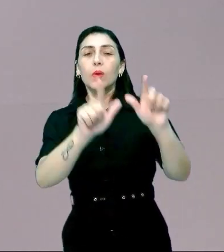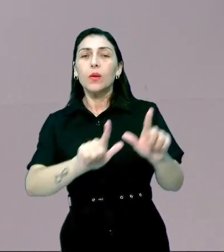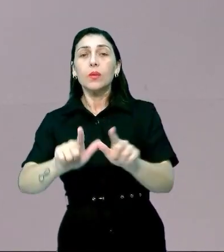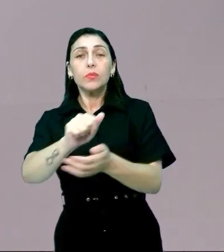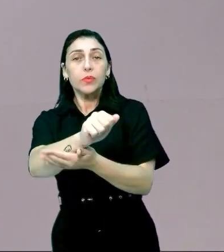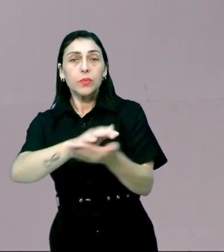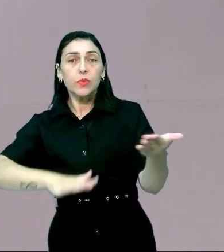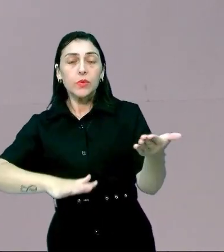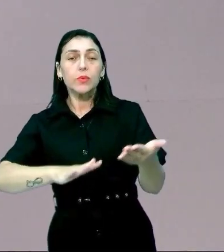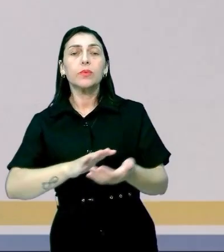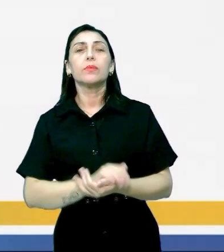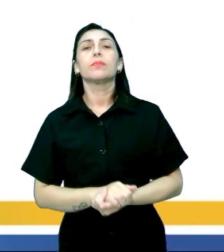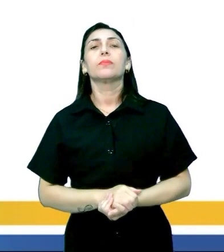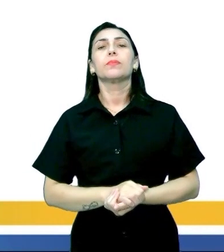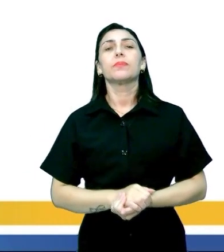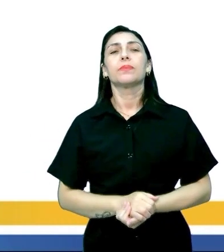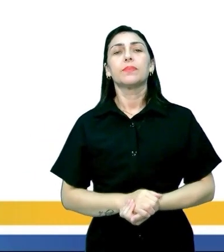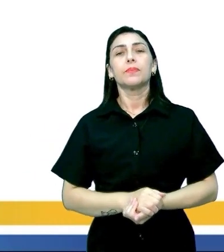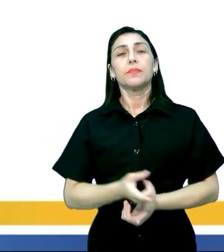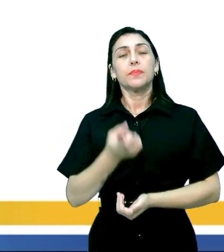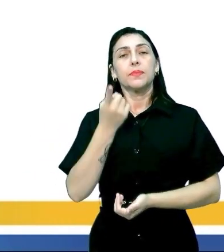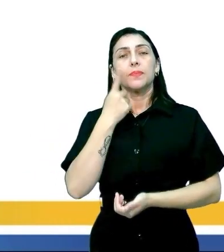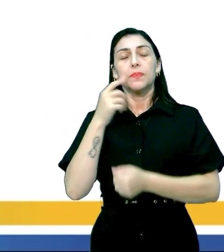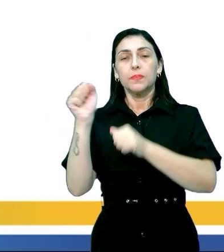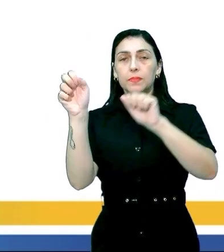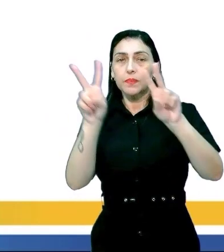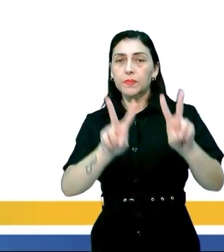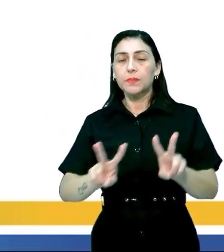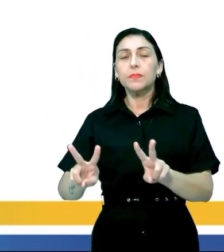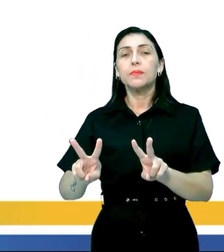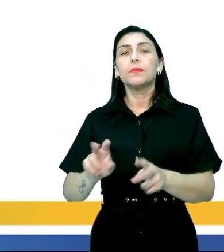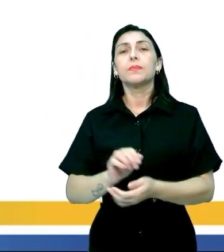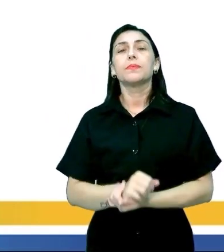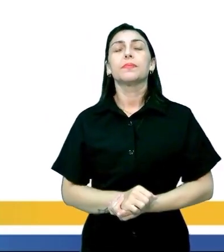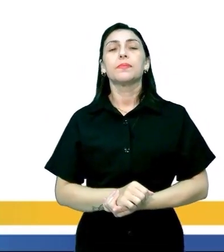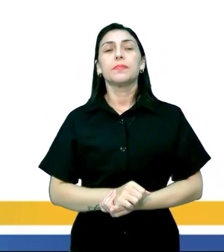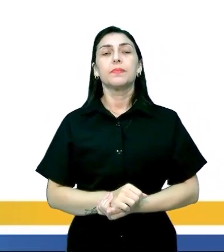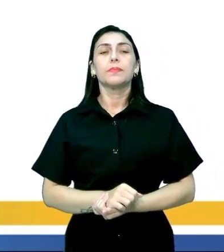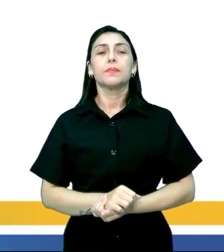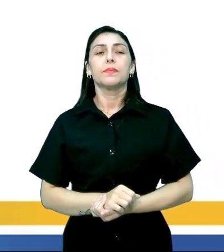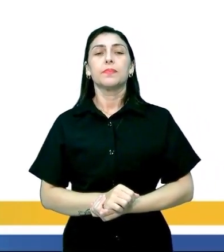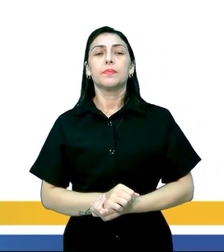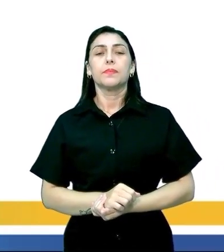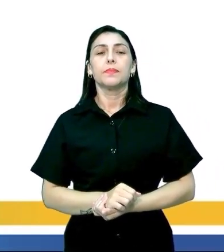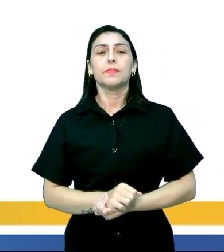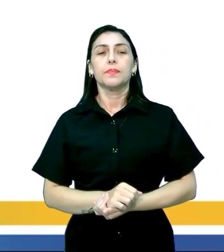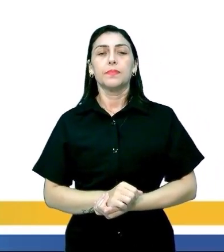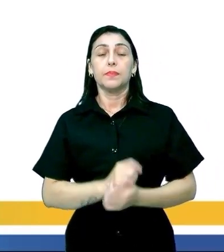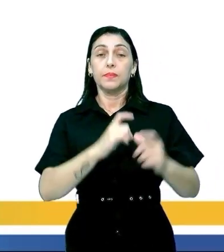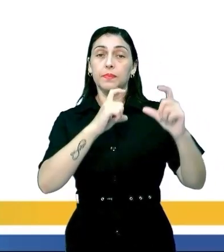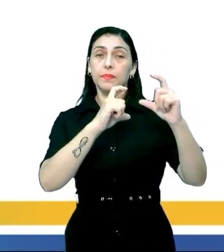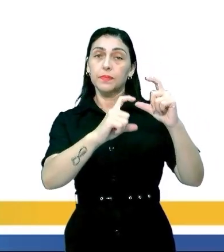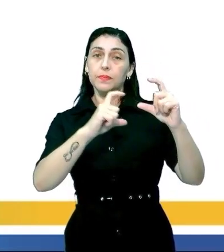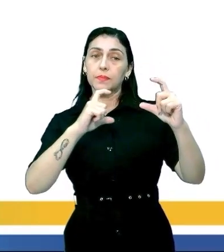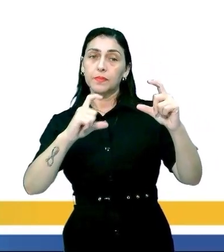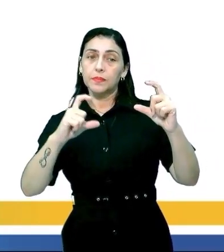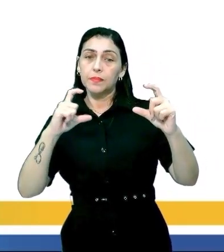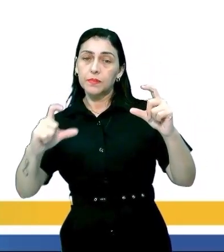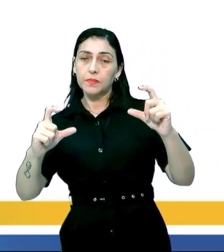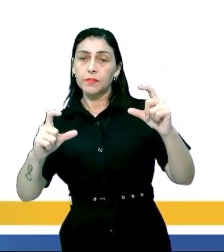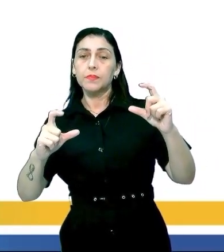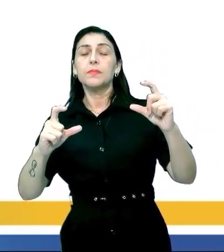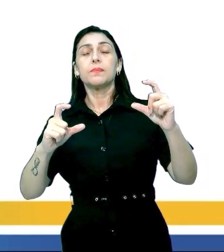nosso exercitando. Vamos visualizar a primeira questão do nosso exercitando, conforme